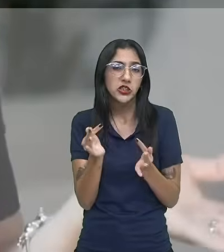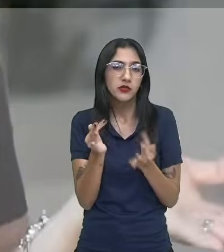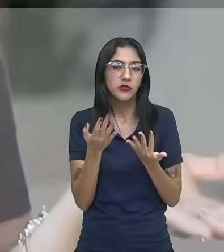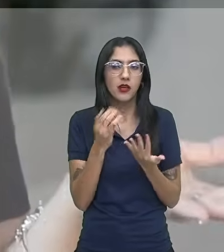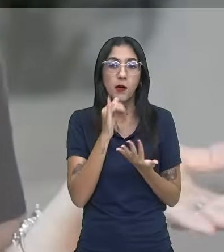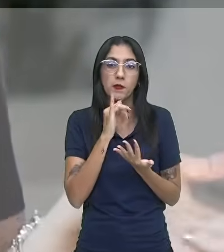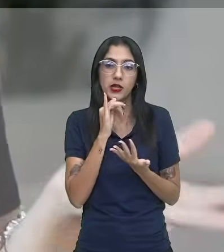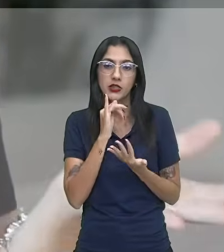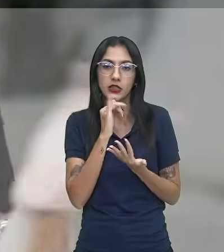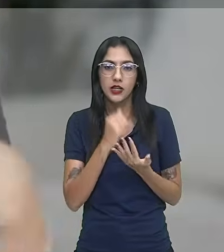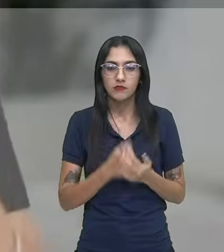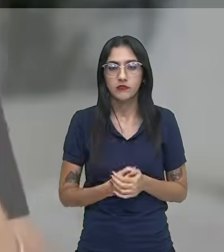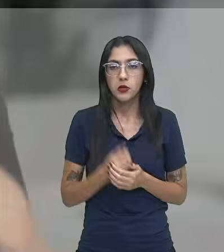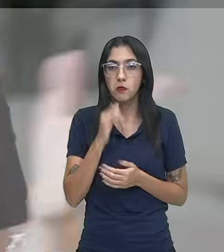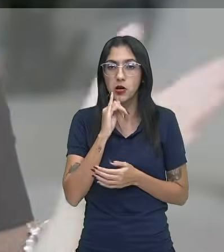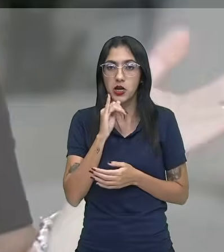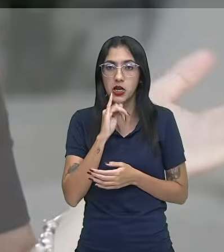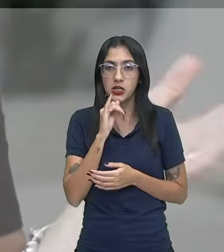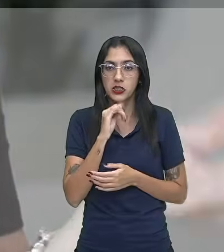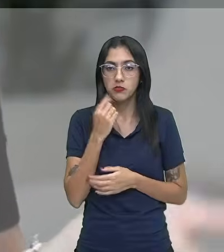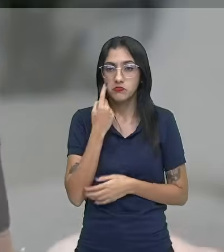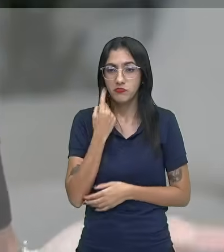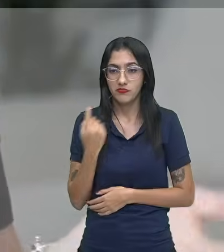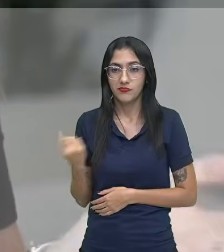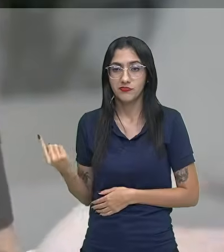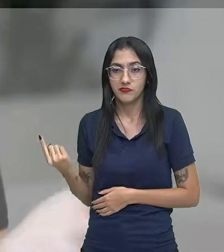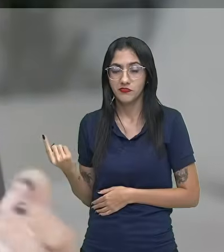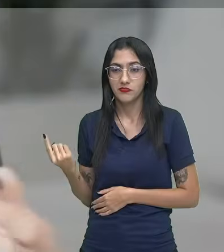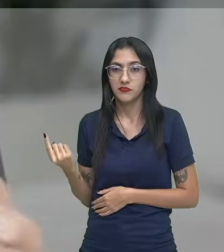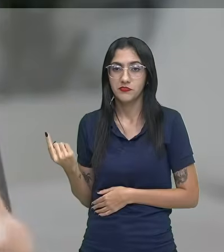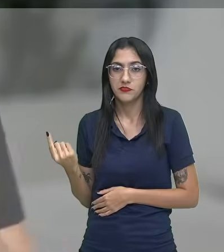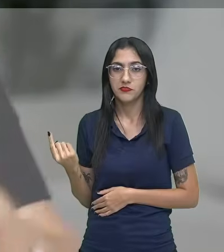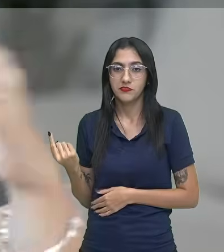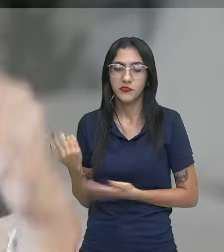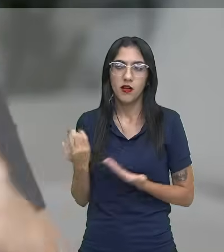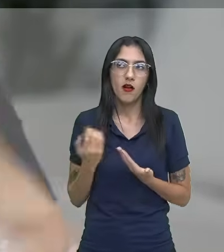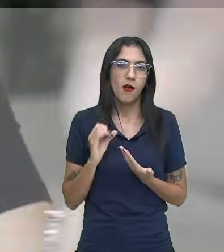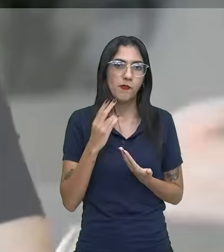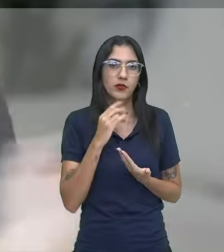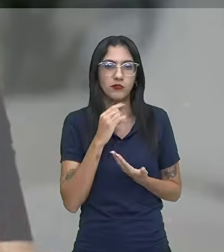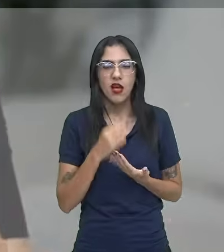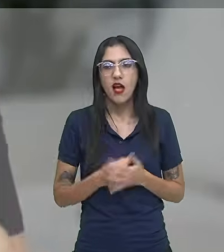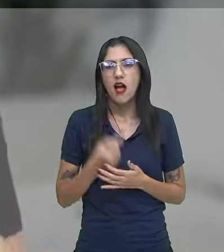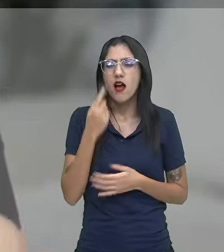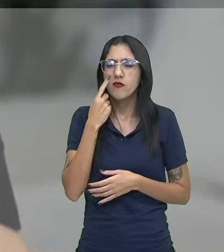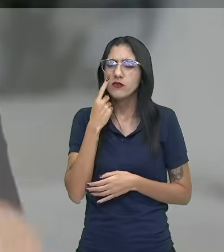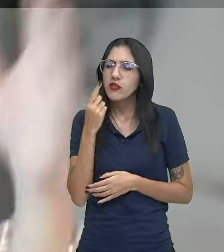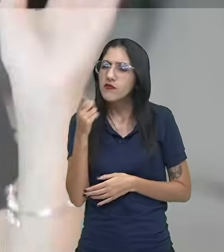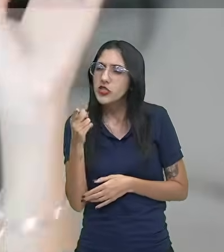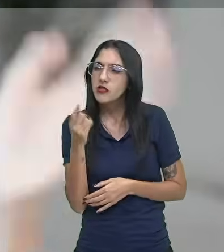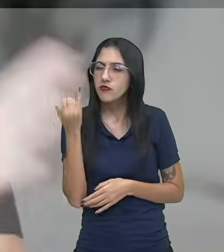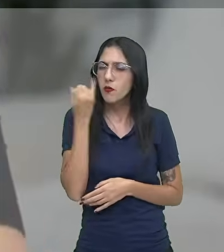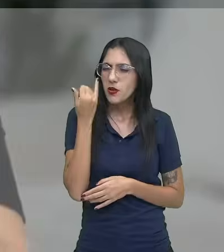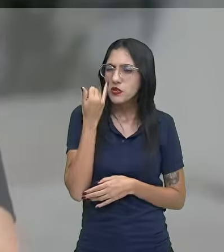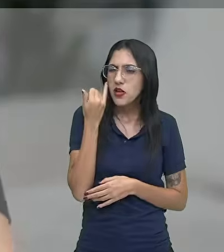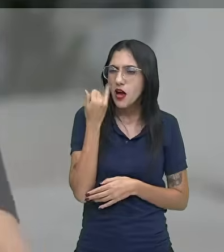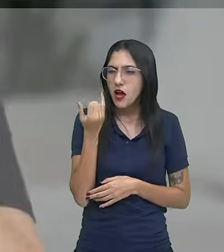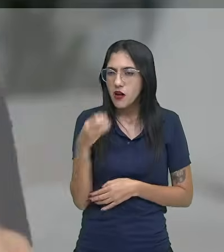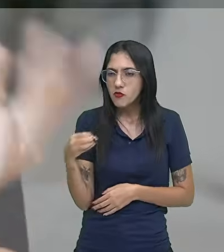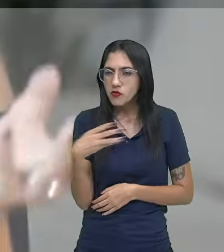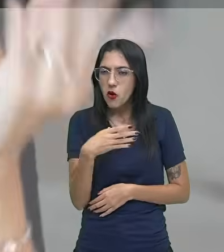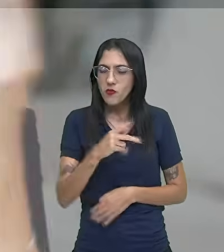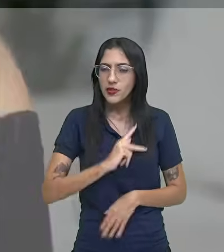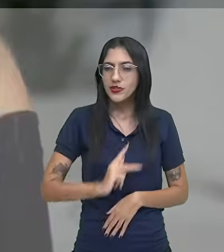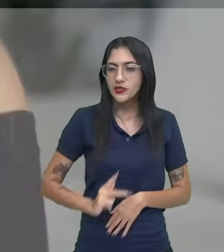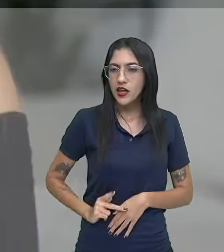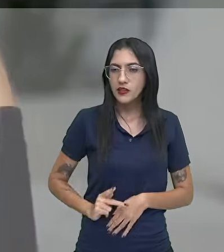pode perguntar, have you heard the news about the new president? Então, você ouviu as notícias sobre o novo presidente? Have you heard?